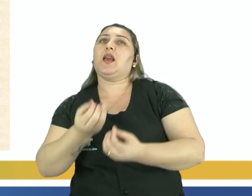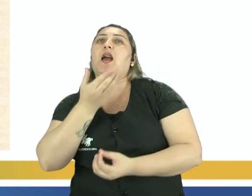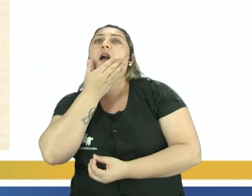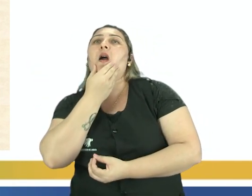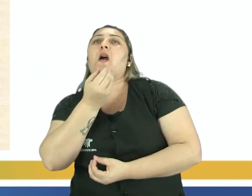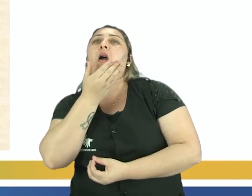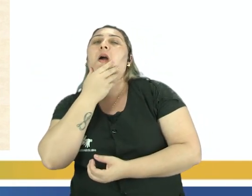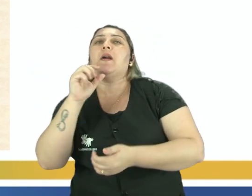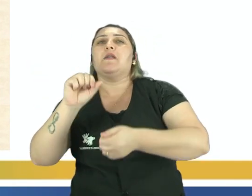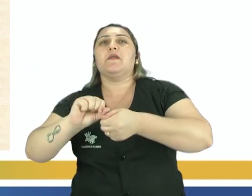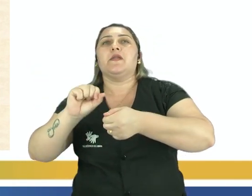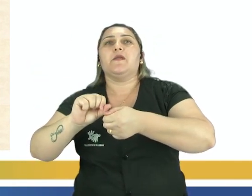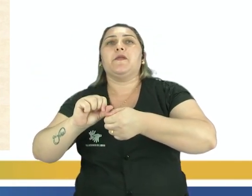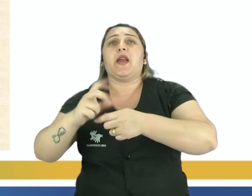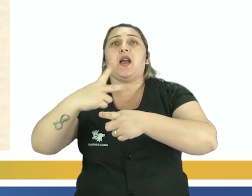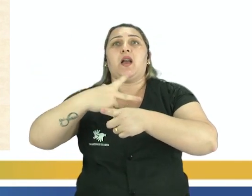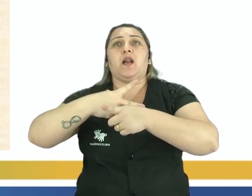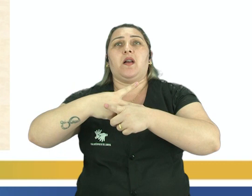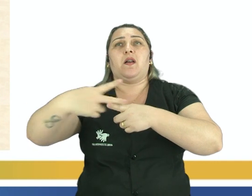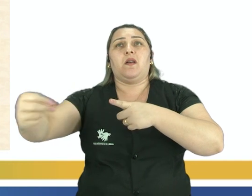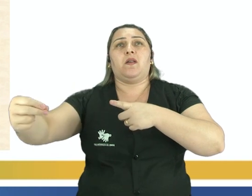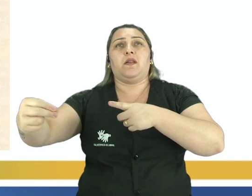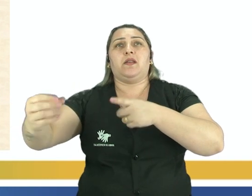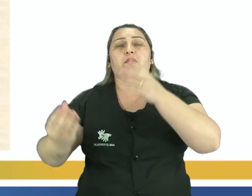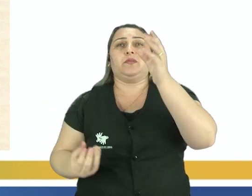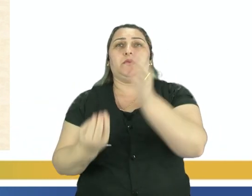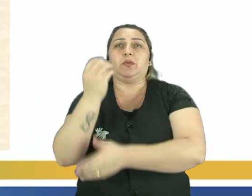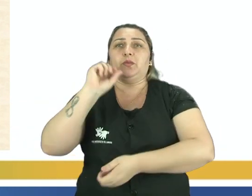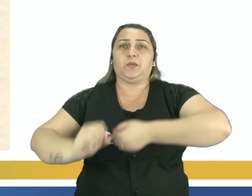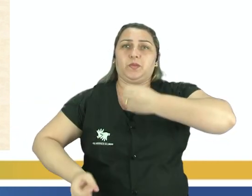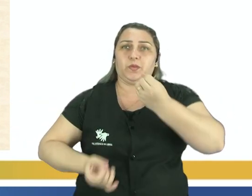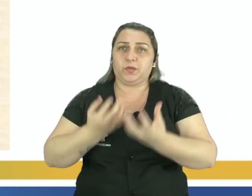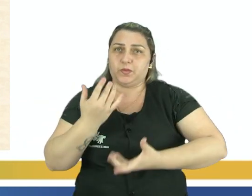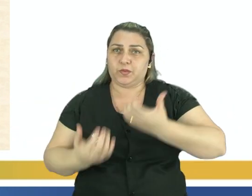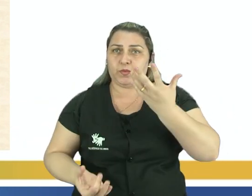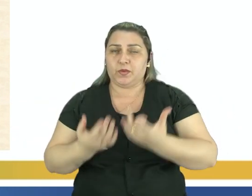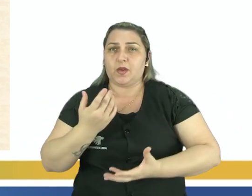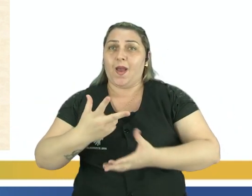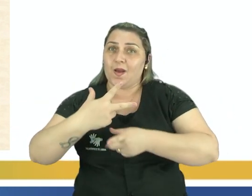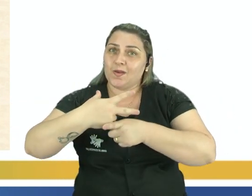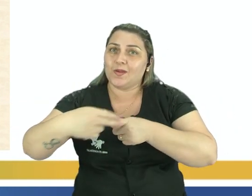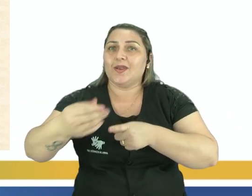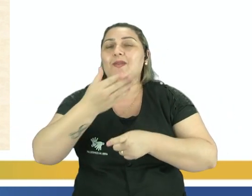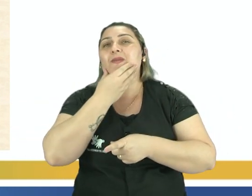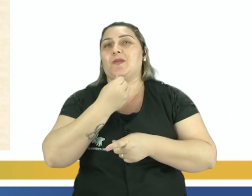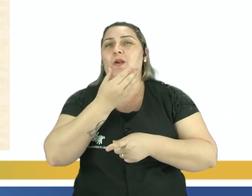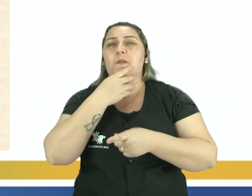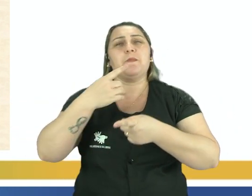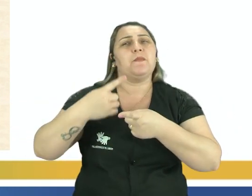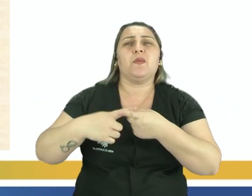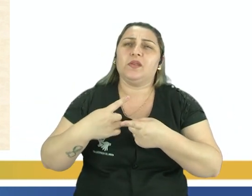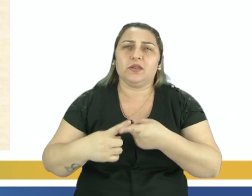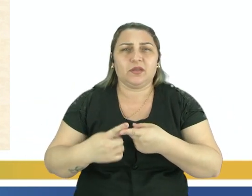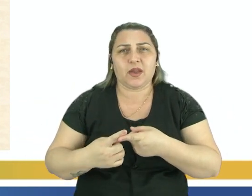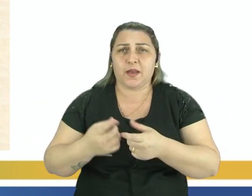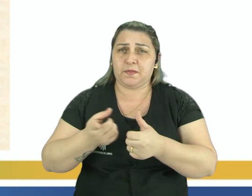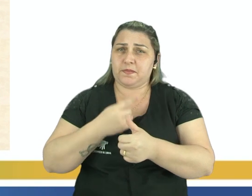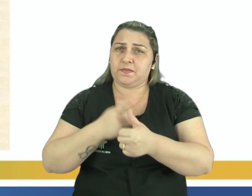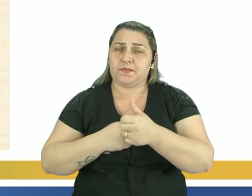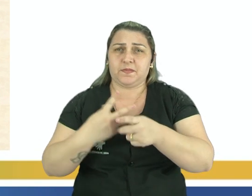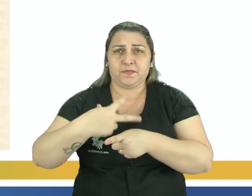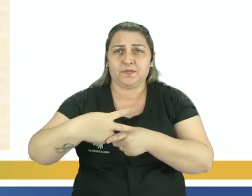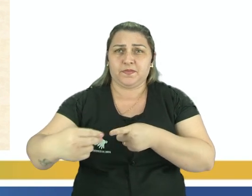né? A conquista da bipedia e a descoberta do fogo foram as primeiras grandes conquistas do homem. Por quê, pessoal, que foram as primeiras grandes conquistas